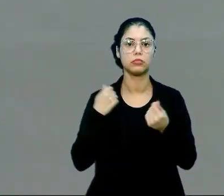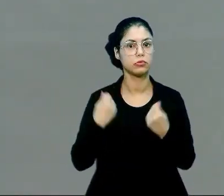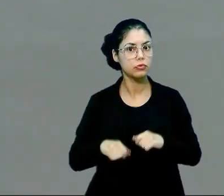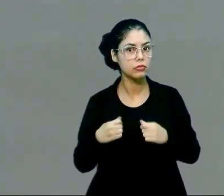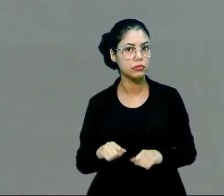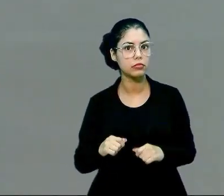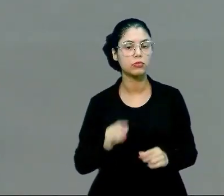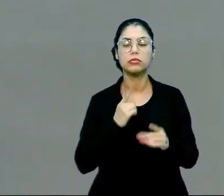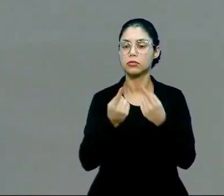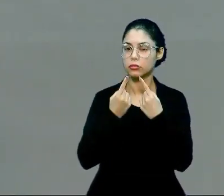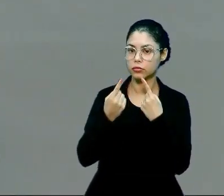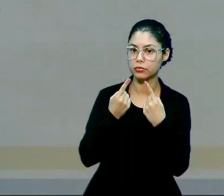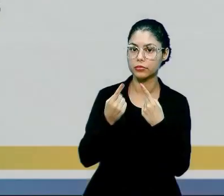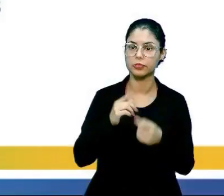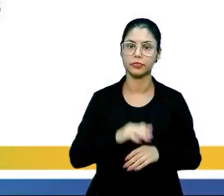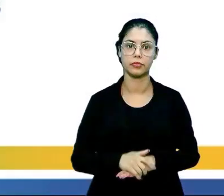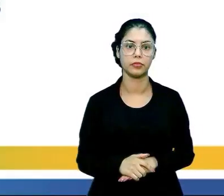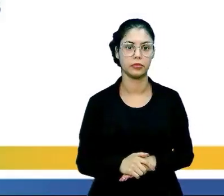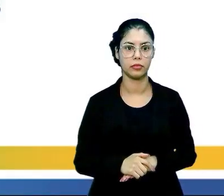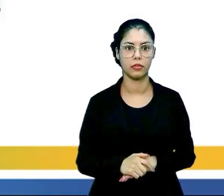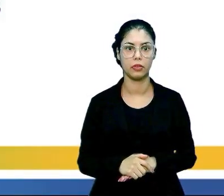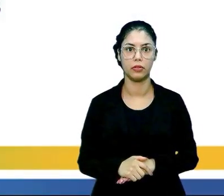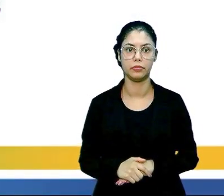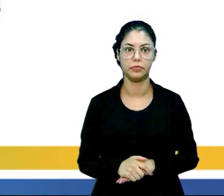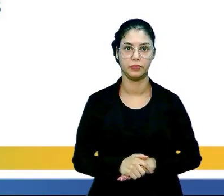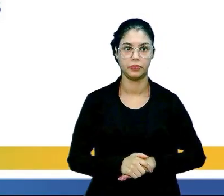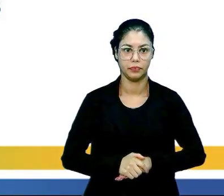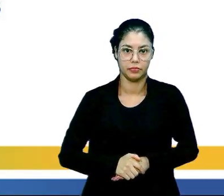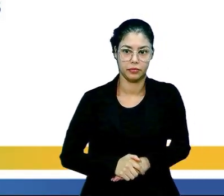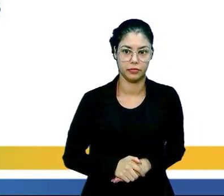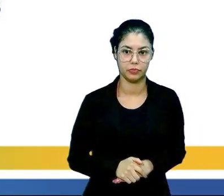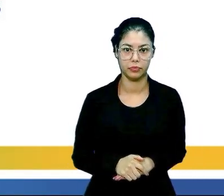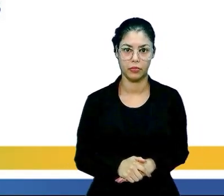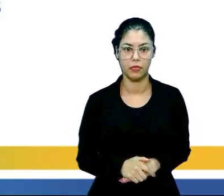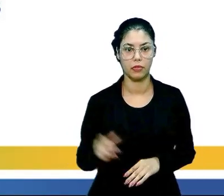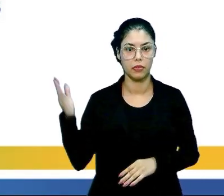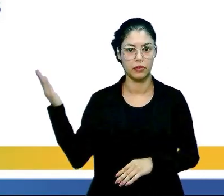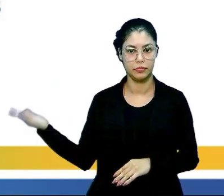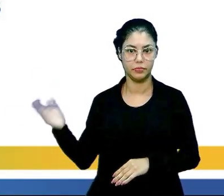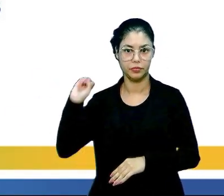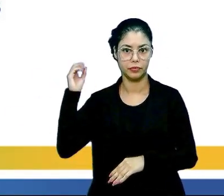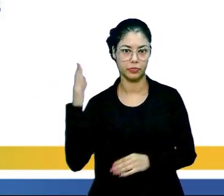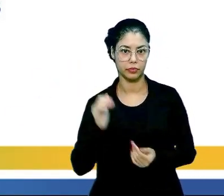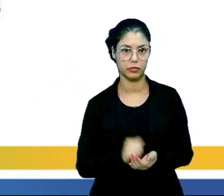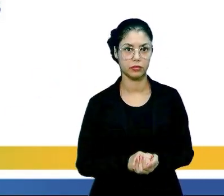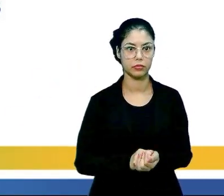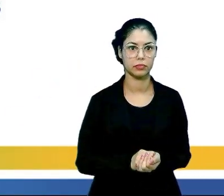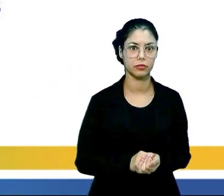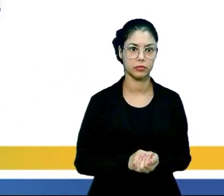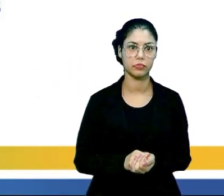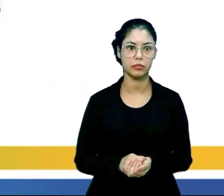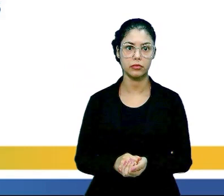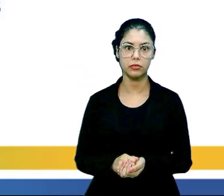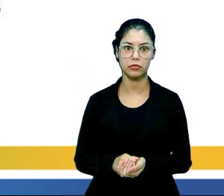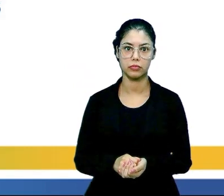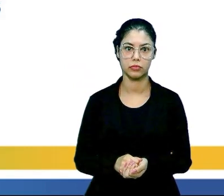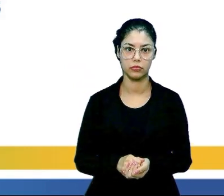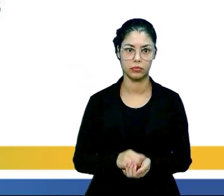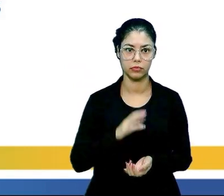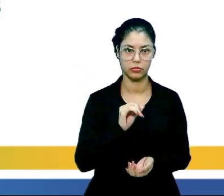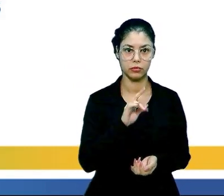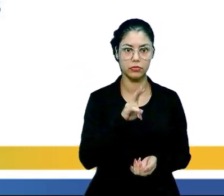precisa ser discutido e debatido. E aí nós temos aqui, nesse caso, um seriado, né? Que nós conhecemos